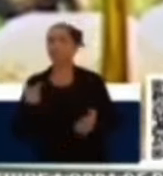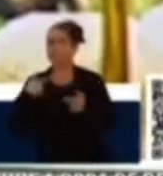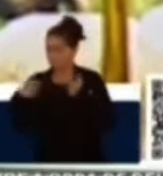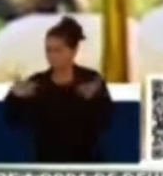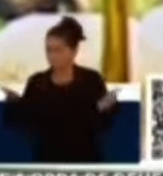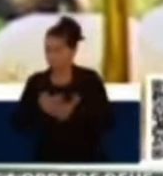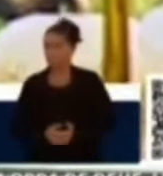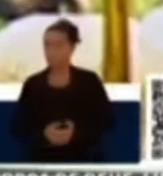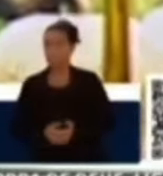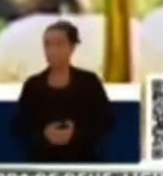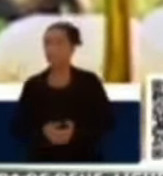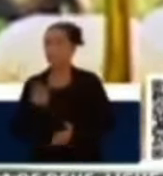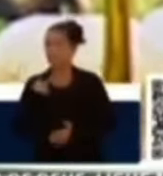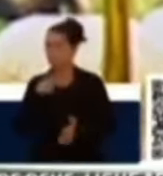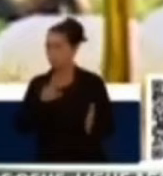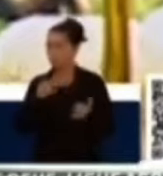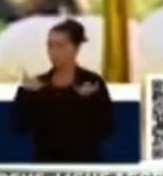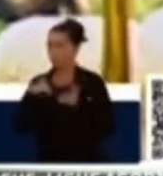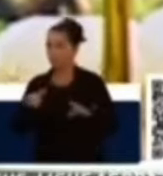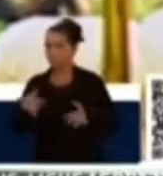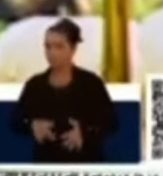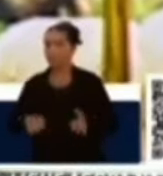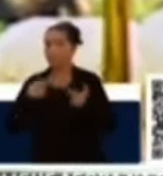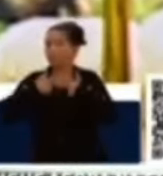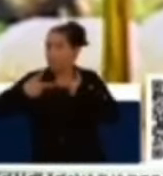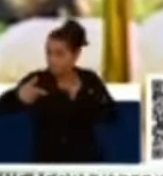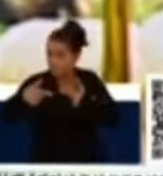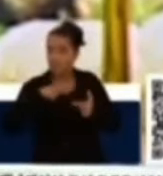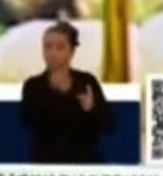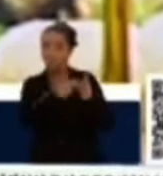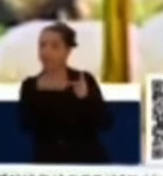vou falar no ar aqui, só essa semana